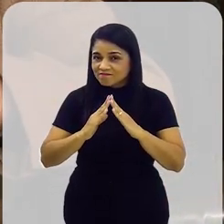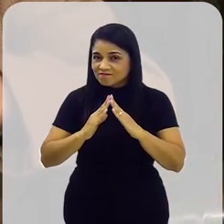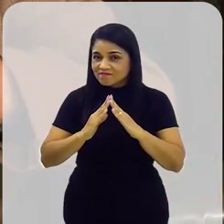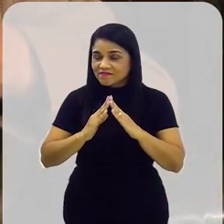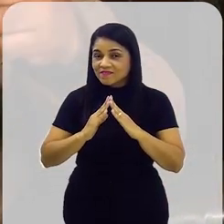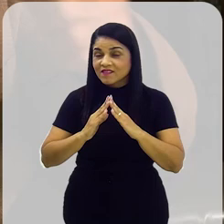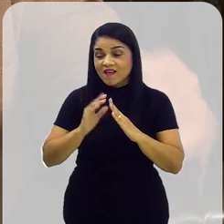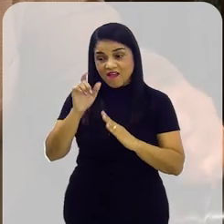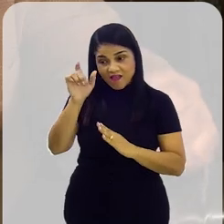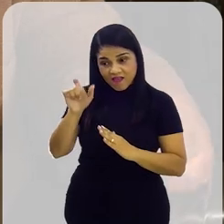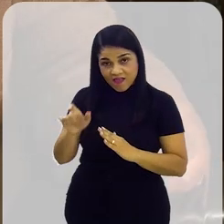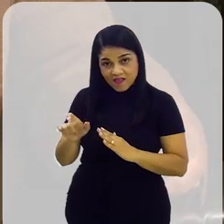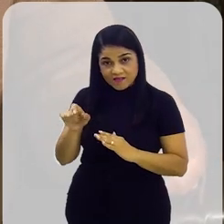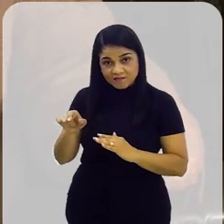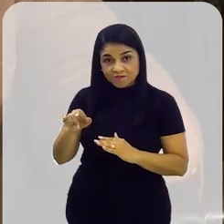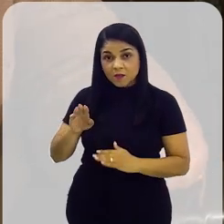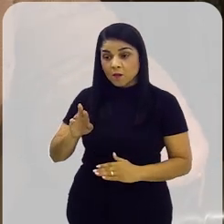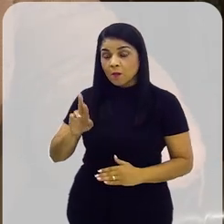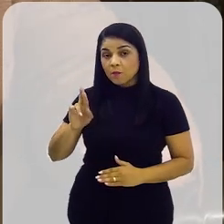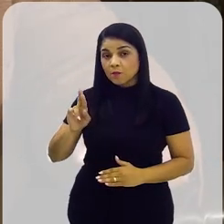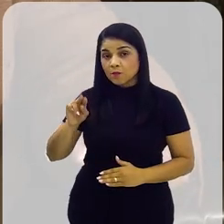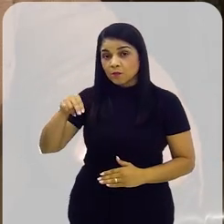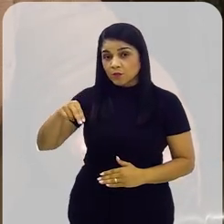Ela era a Bruninha,